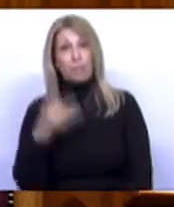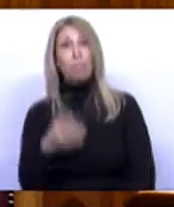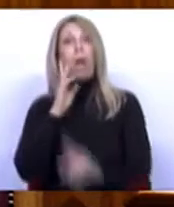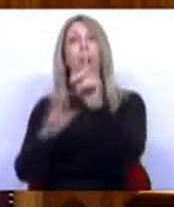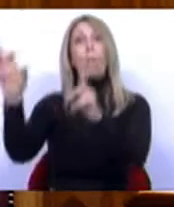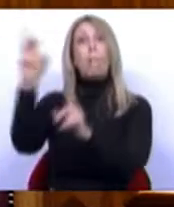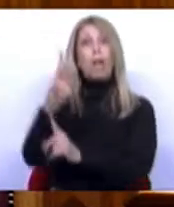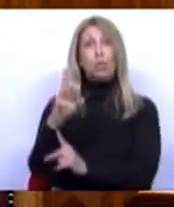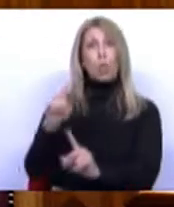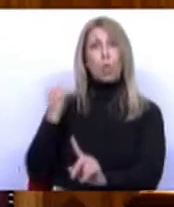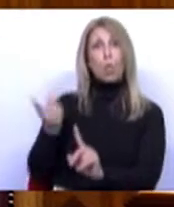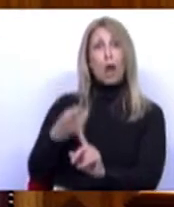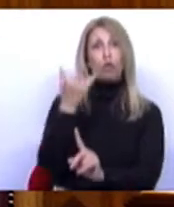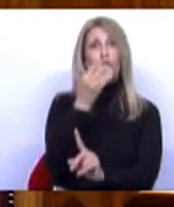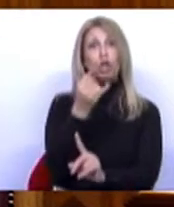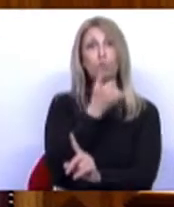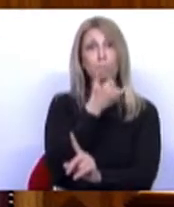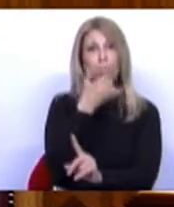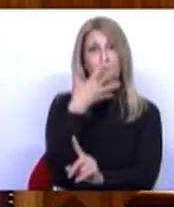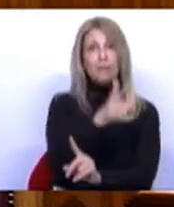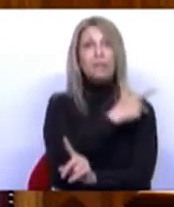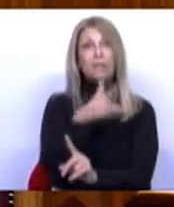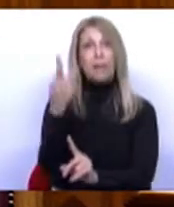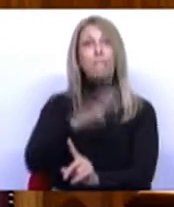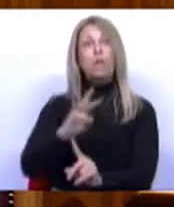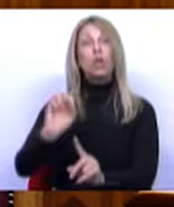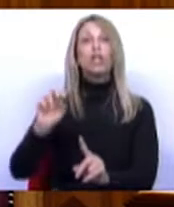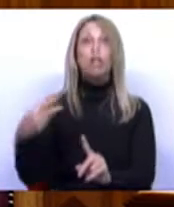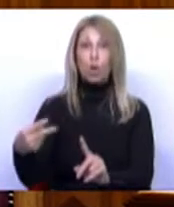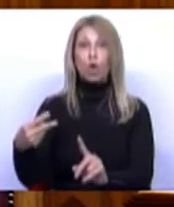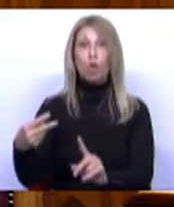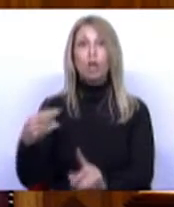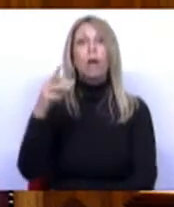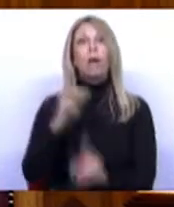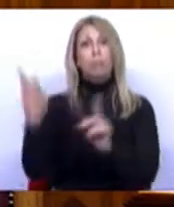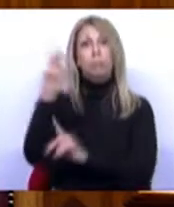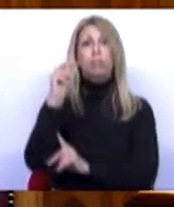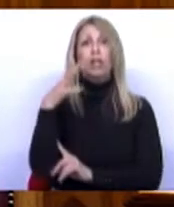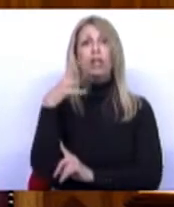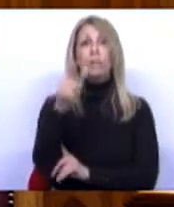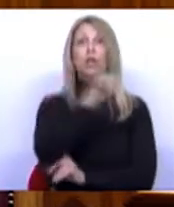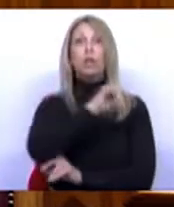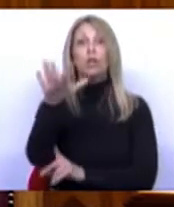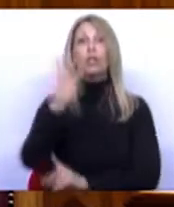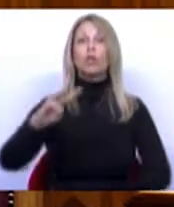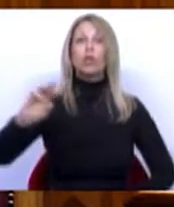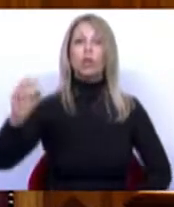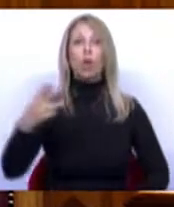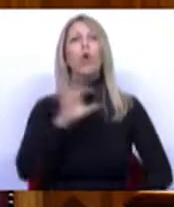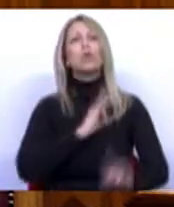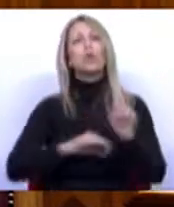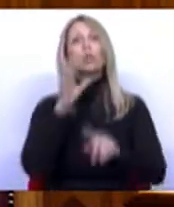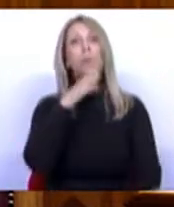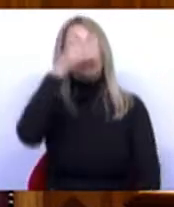primeiro ano de 2.100 milhões de euros para 3.200 milhões de euros. O Sr. Deputado esqueceu-se foi dizer